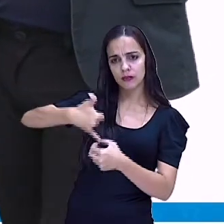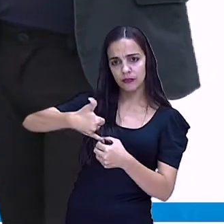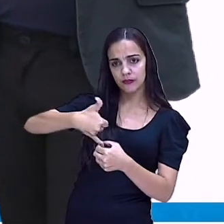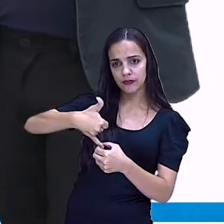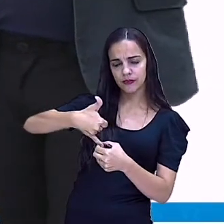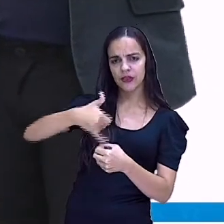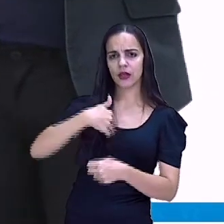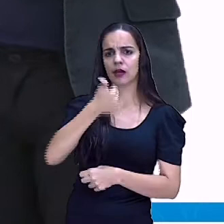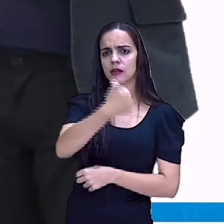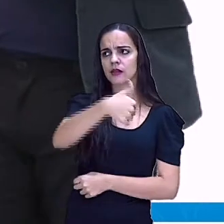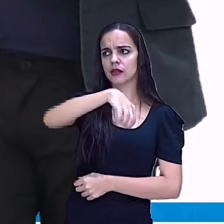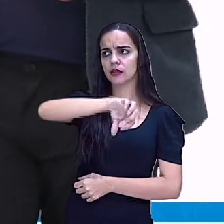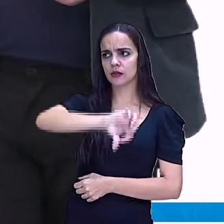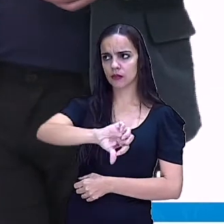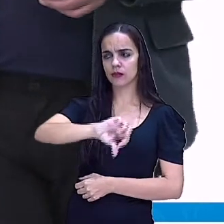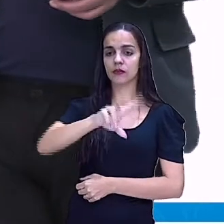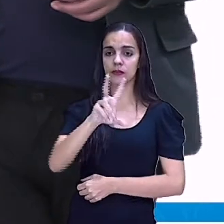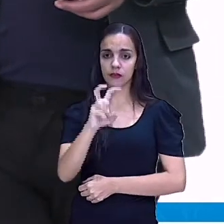em